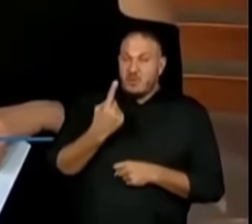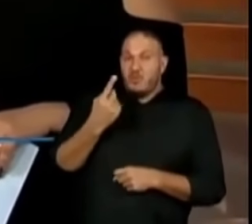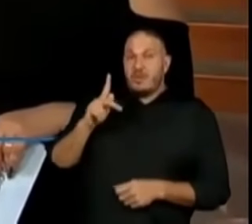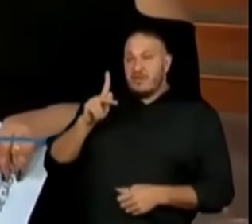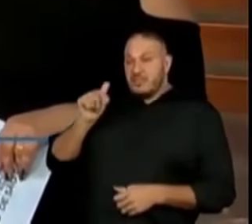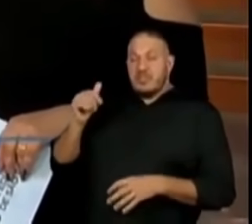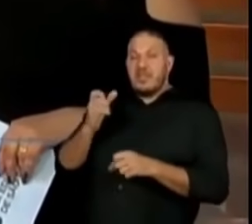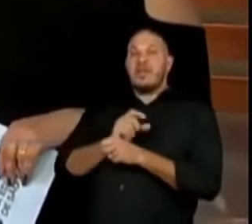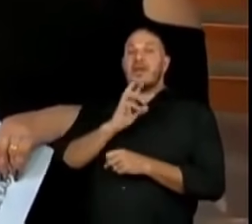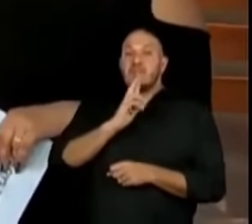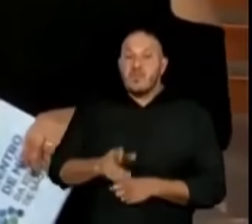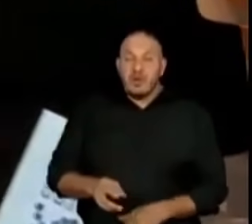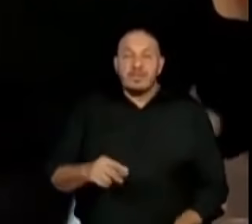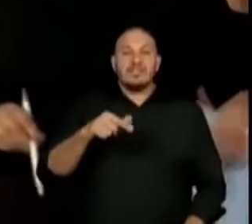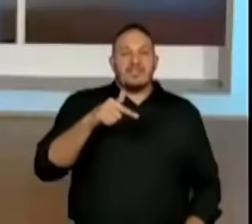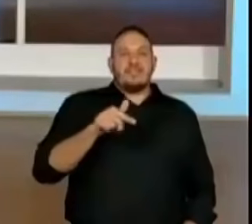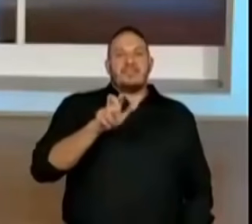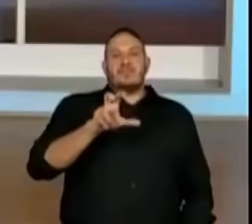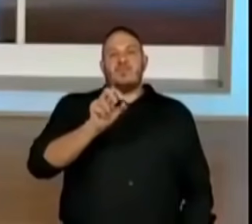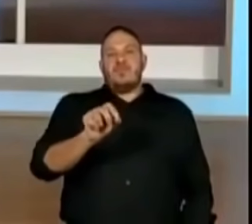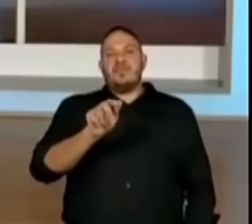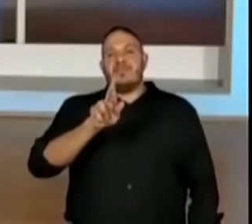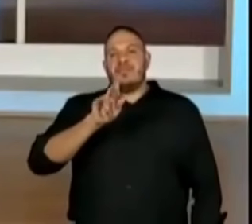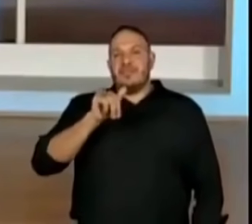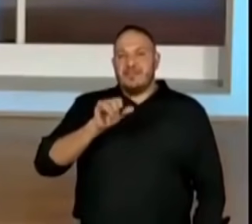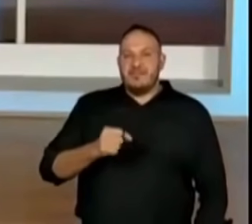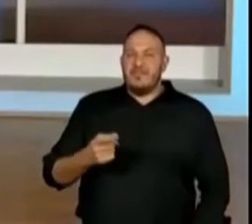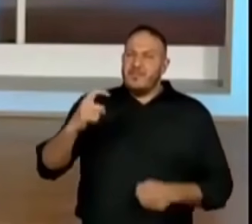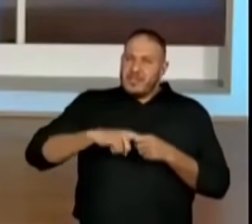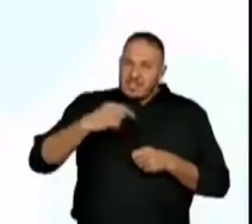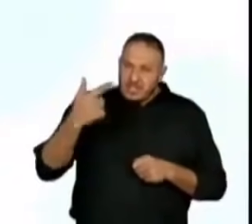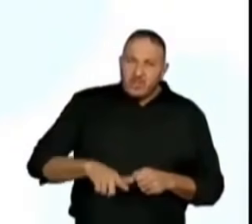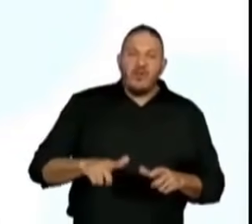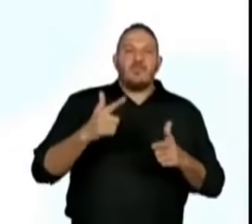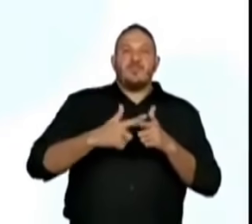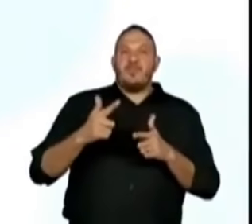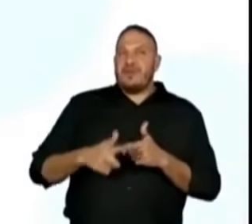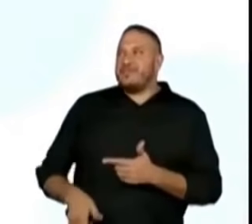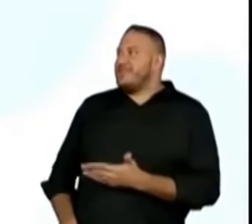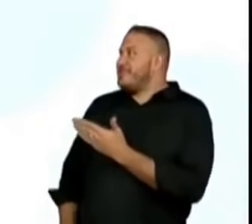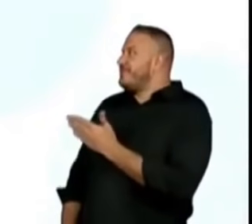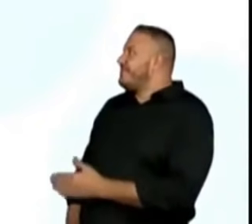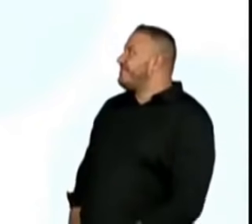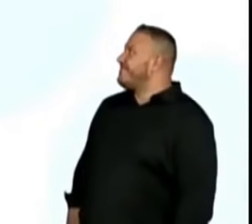é igual a 750, ok? Vamos voltar aqui no nosso problema.